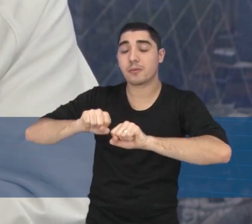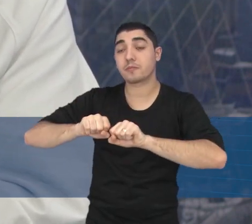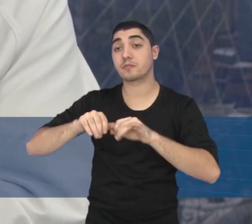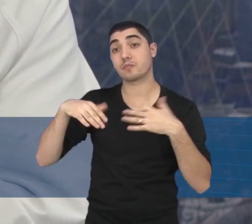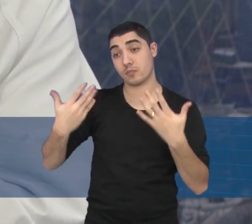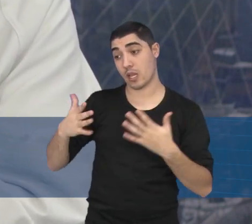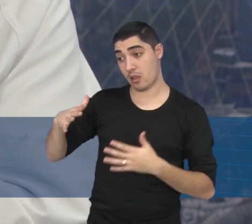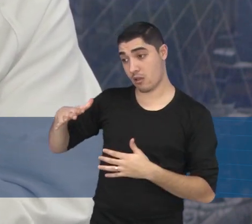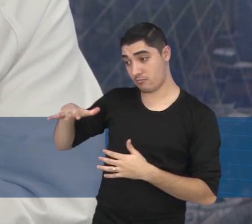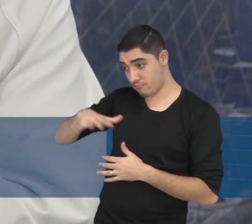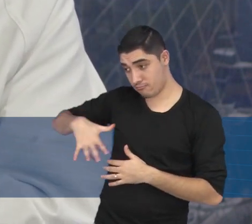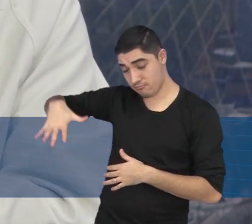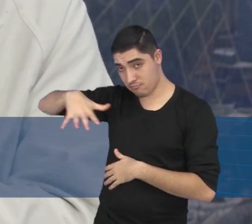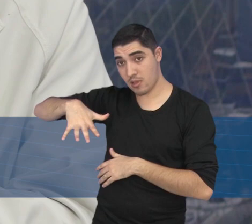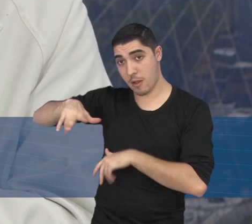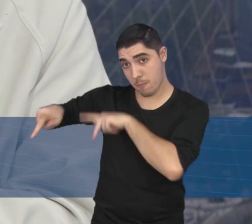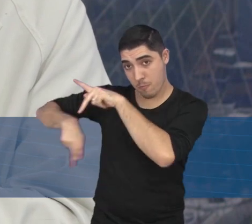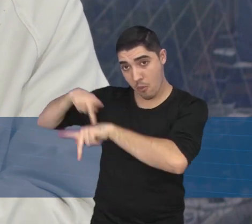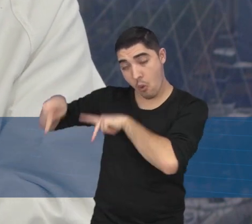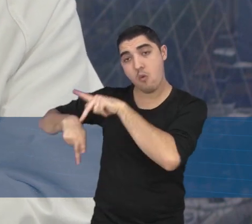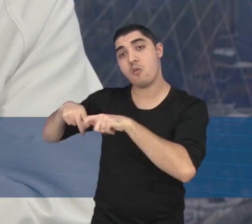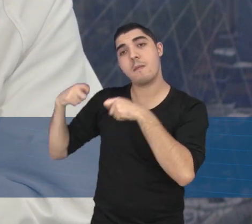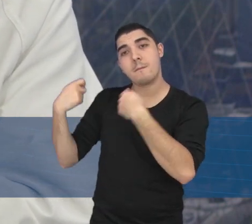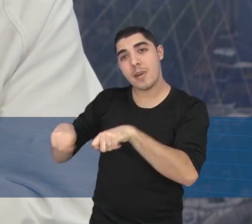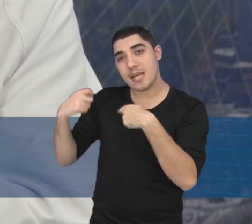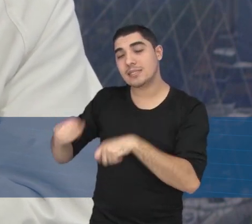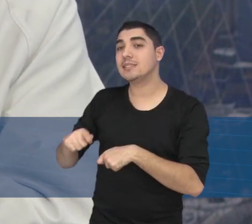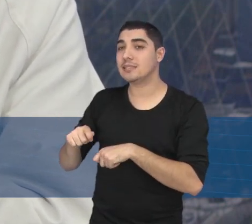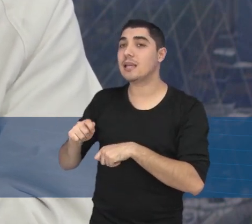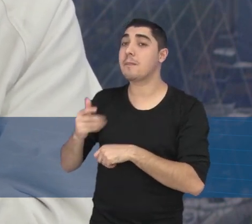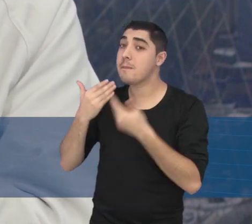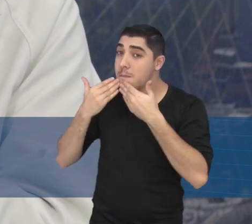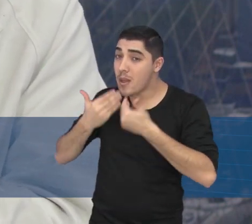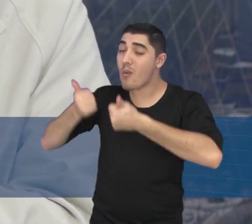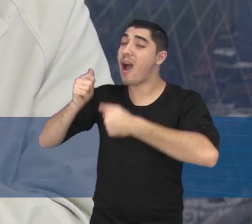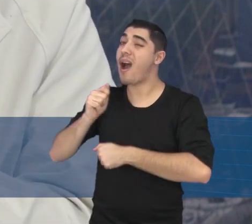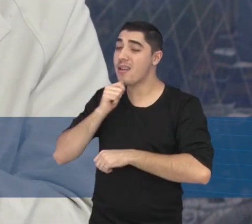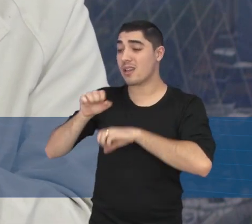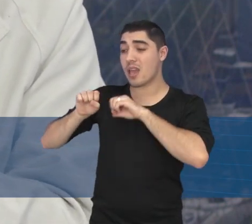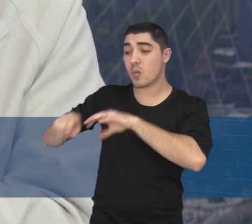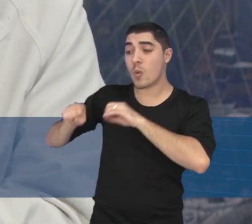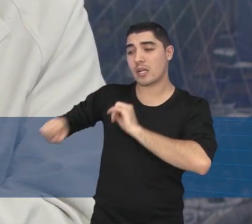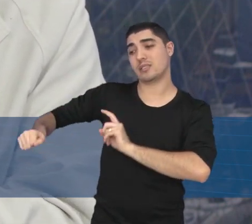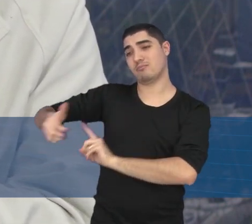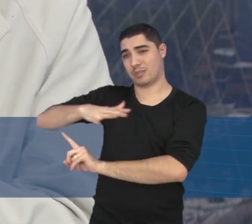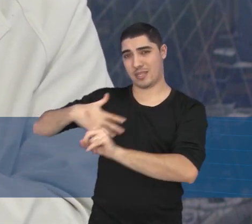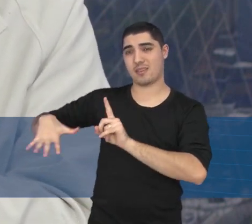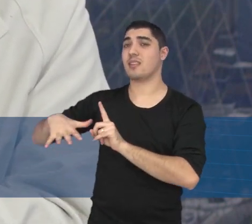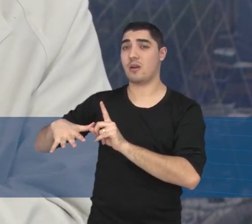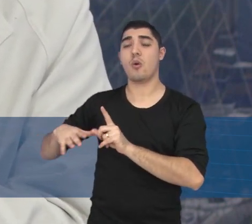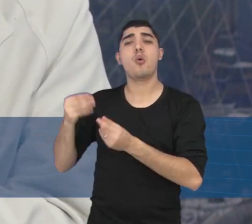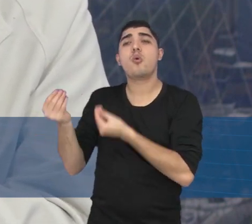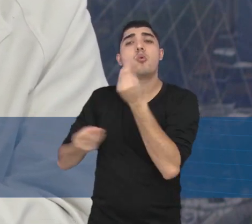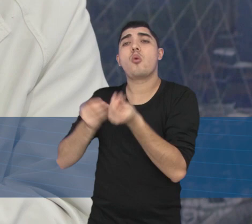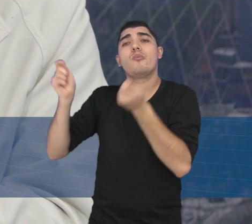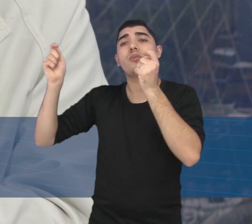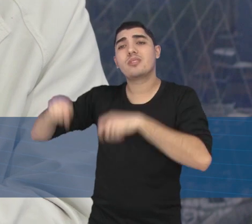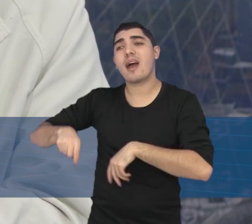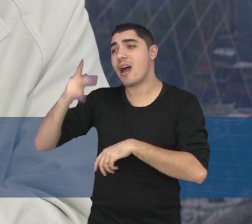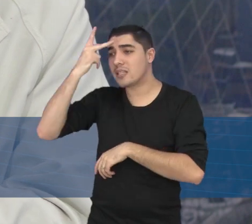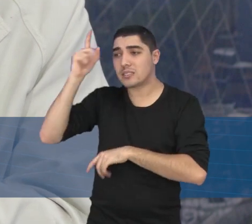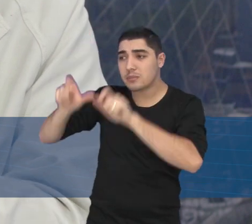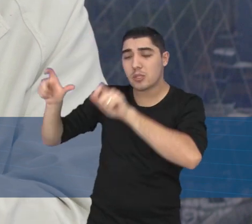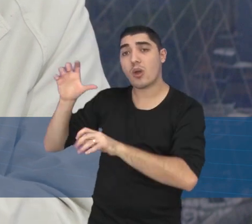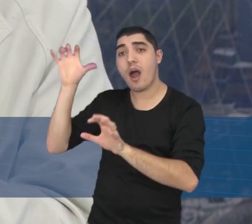da população como um todo, a gente tem que melhorar a educação ambiental mesmo, né? Como a gente pode atingir as pessoas para